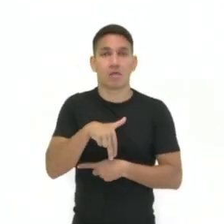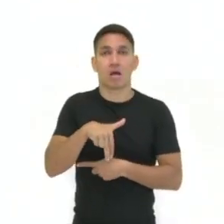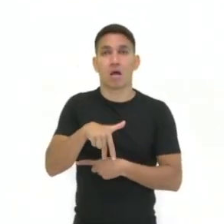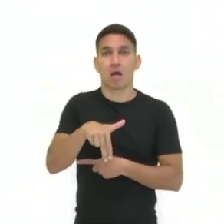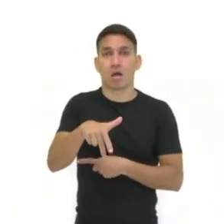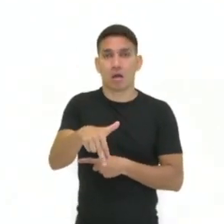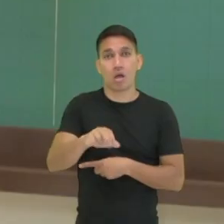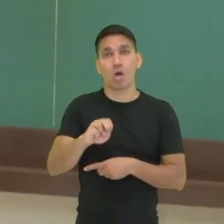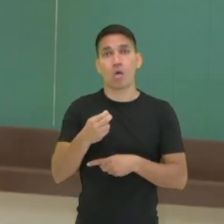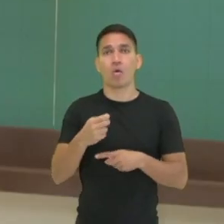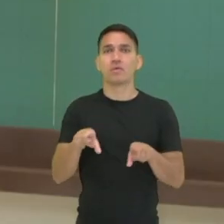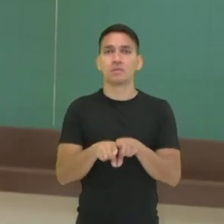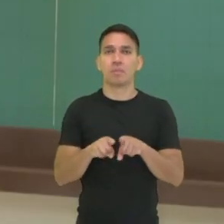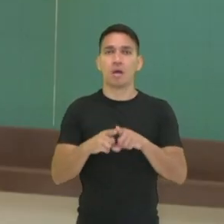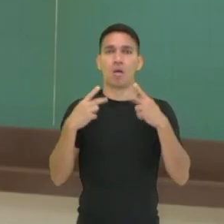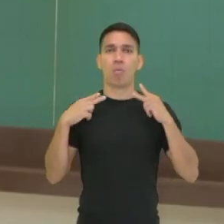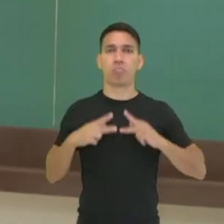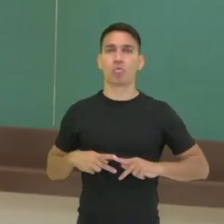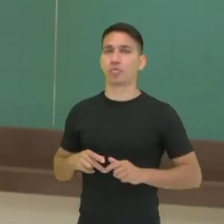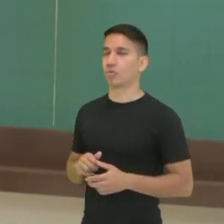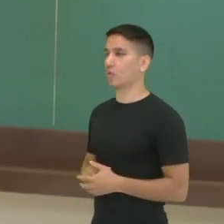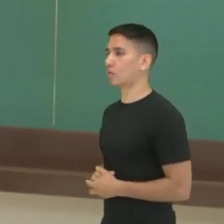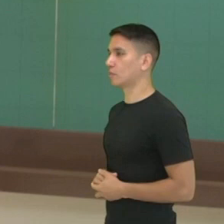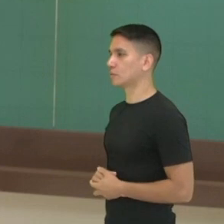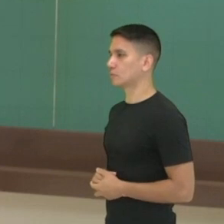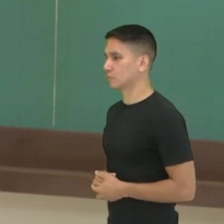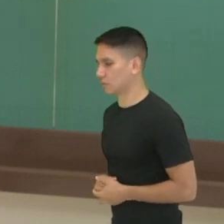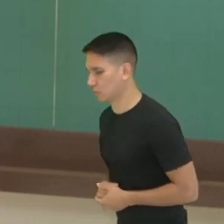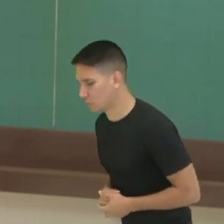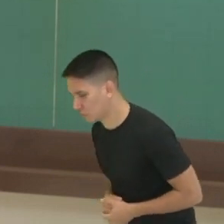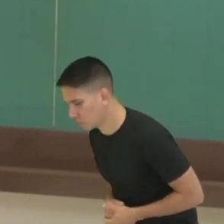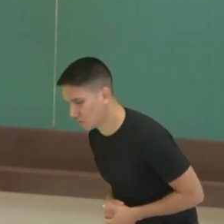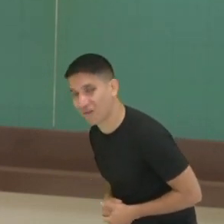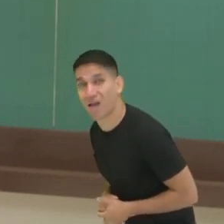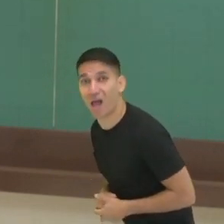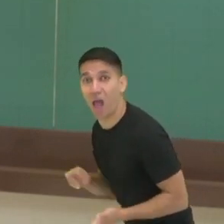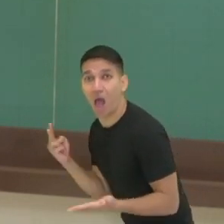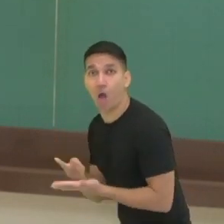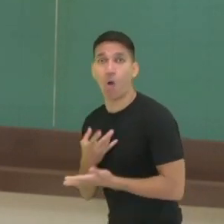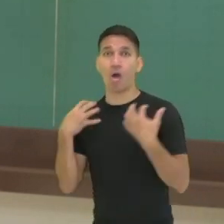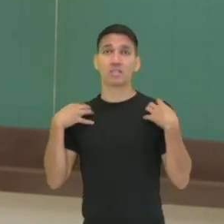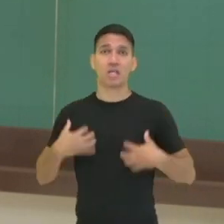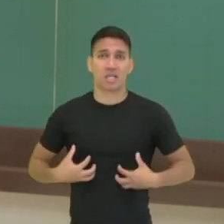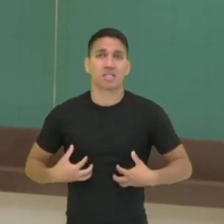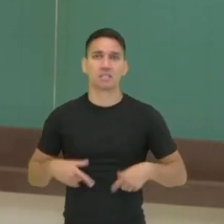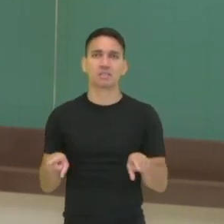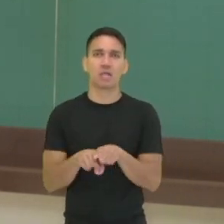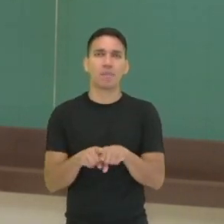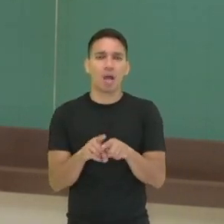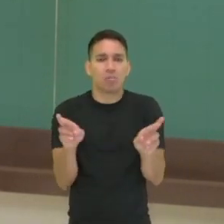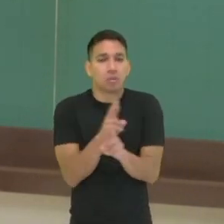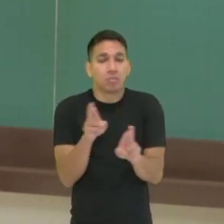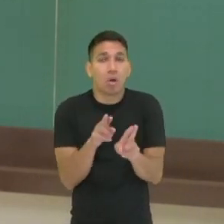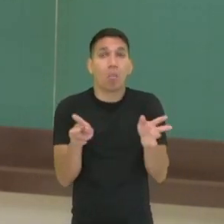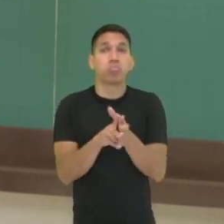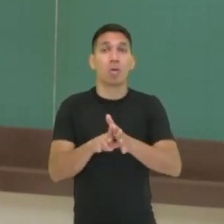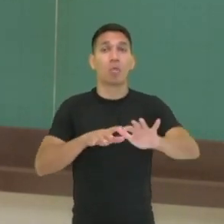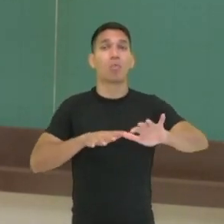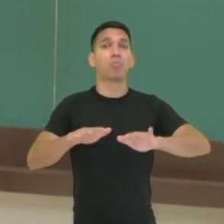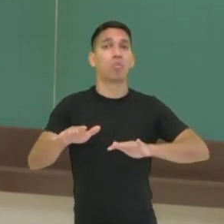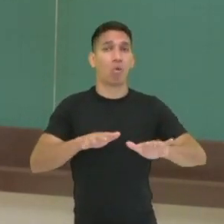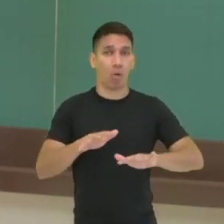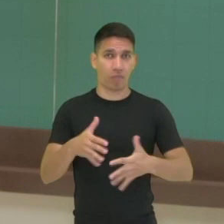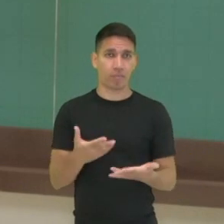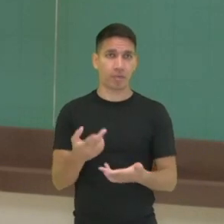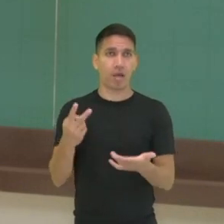postura inclinada para frente. Reparem que os sintomas estão associados aos movimentos. E aqui